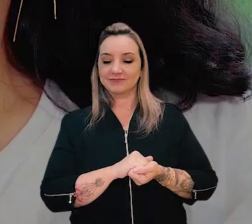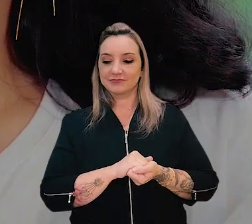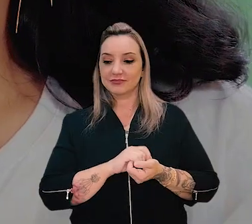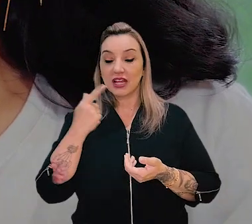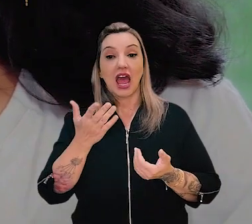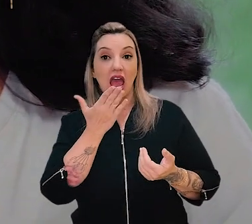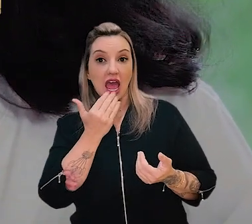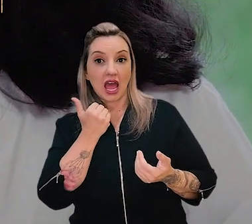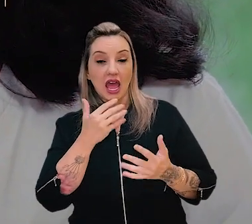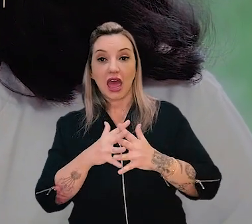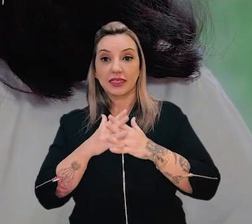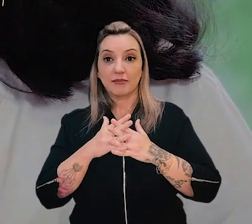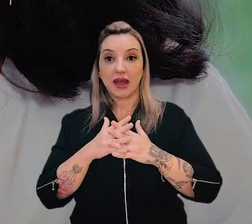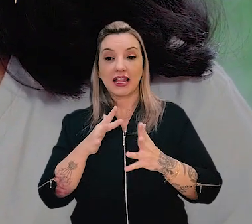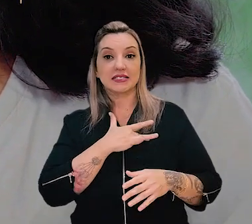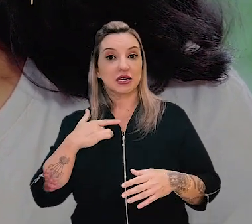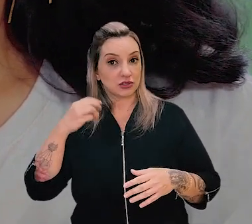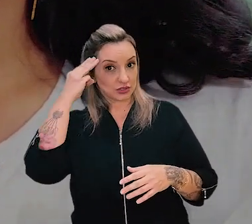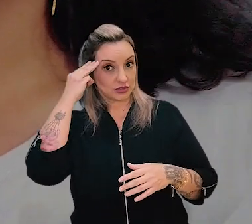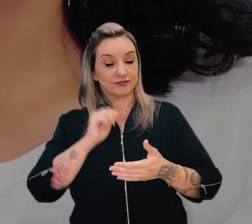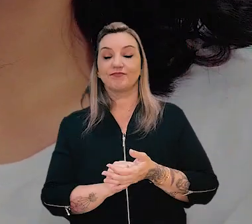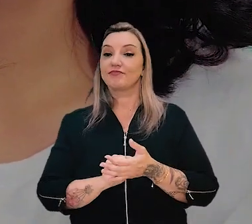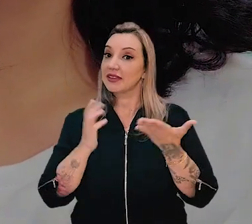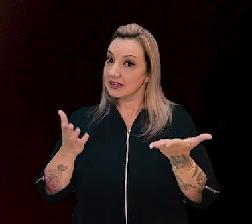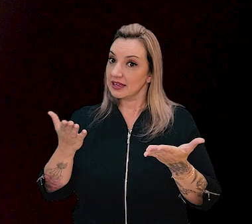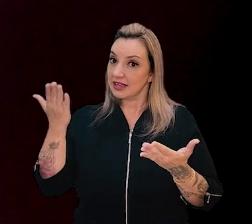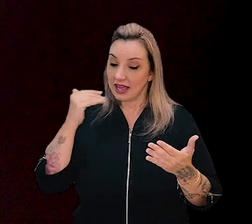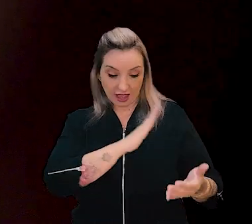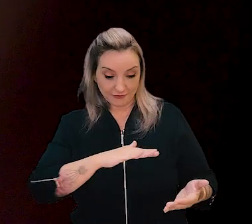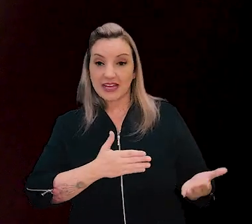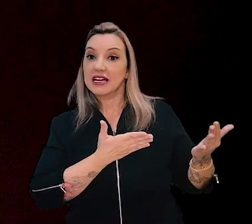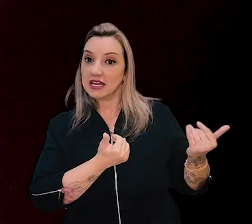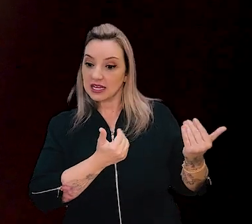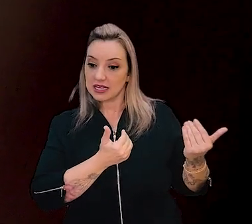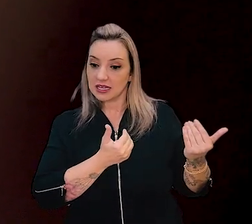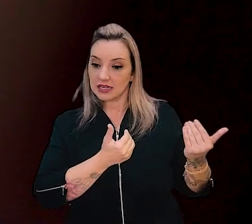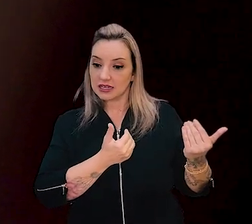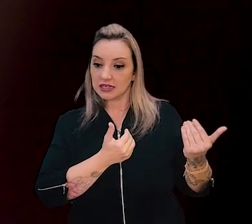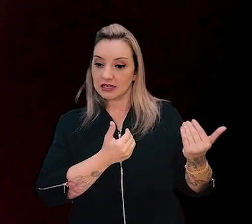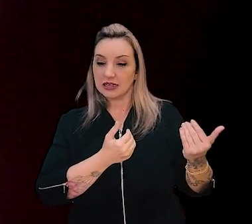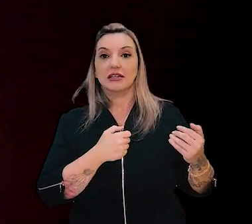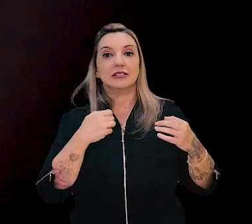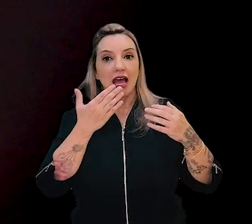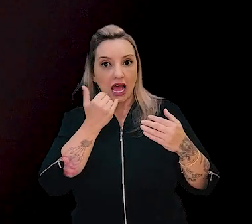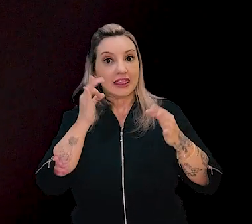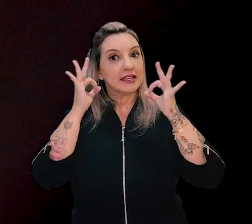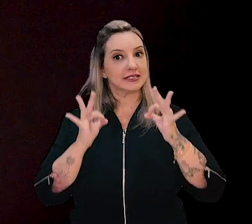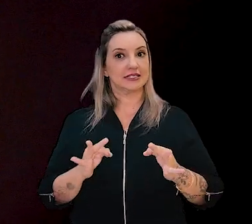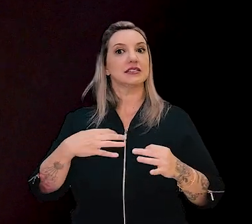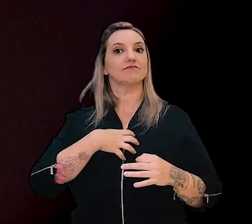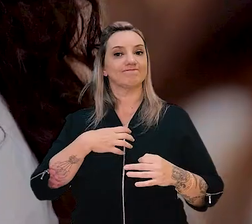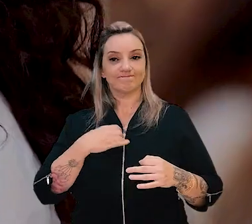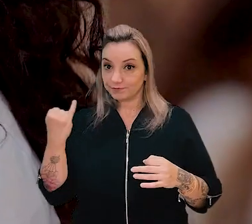Nossa alimentação afeta a saúde mental? Olha, Malu, na infância e na adolescência, se alimentar de maneira correta